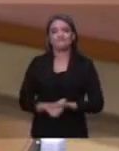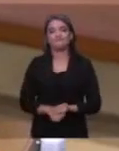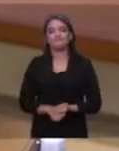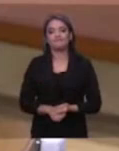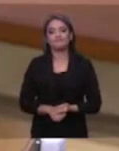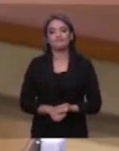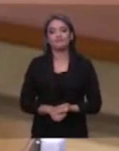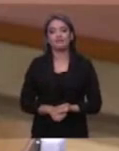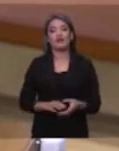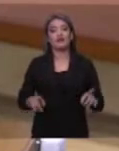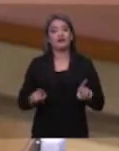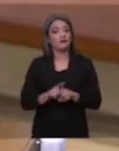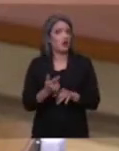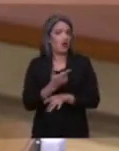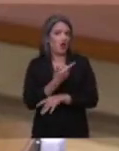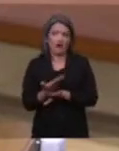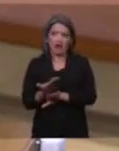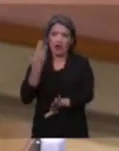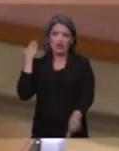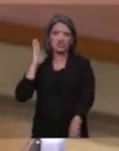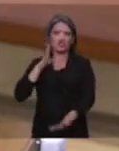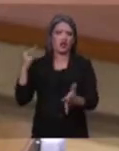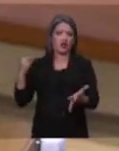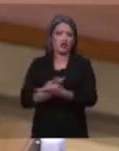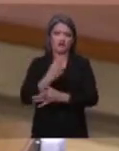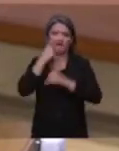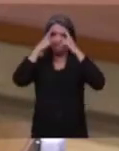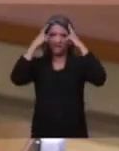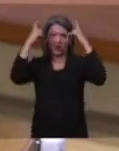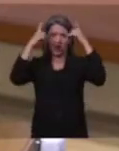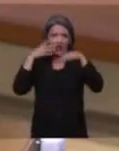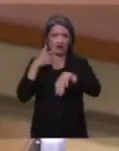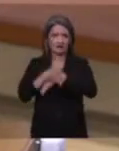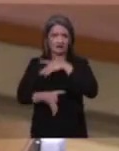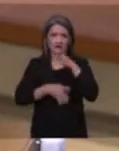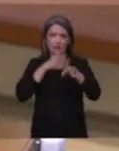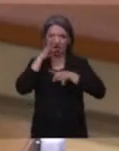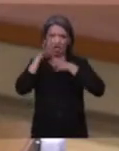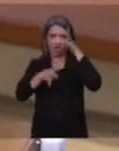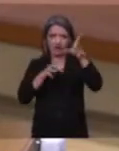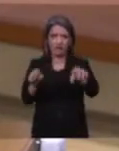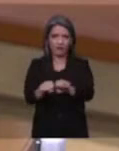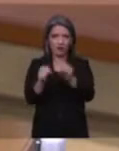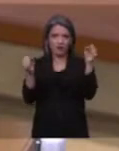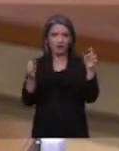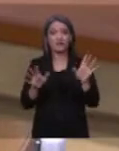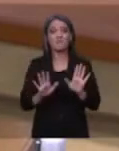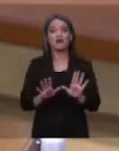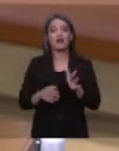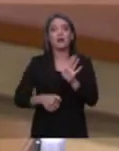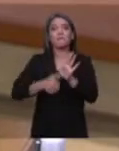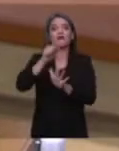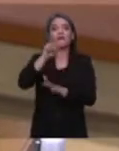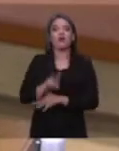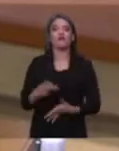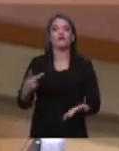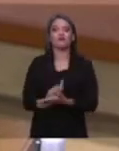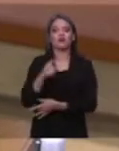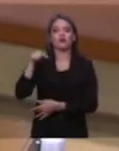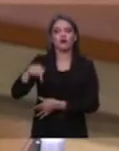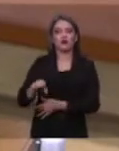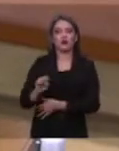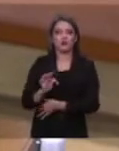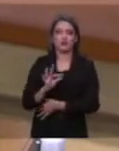Nós já tivemos outras manifestações violentas. É verdade que penso que foi a primeira vez no Supremo Tribunal